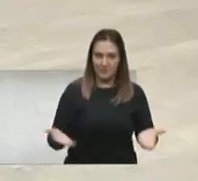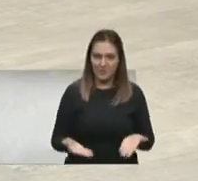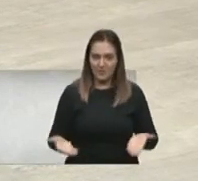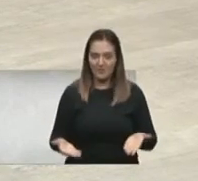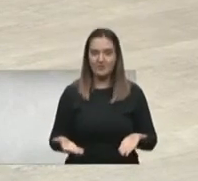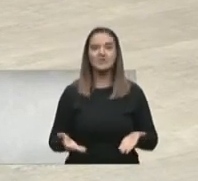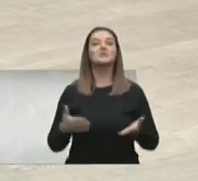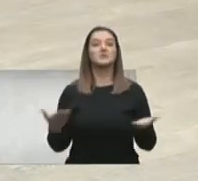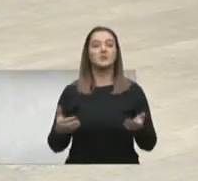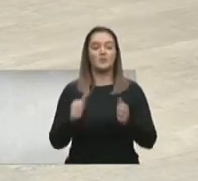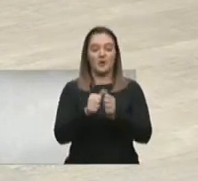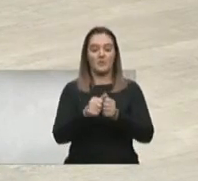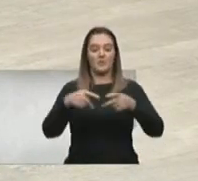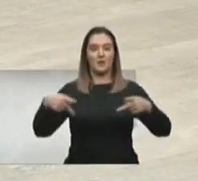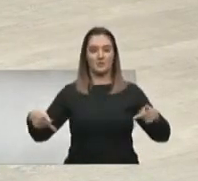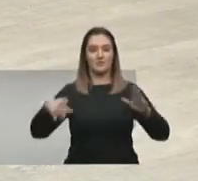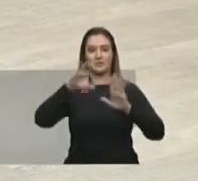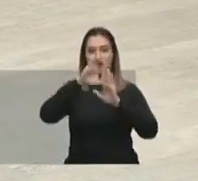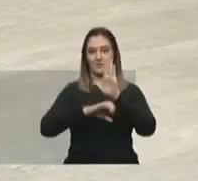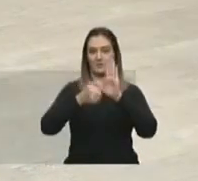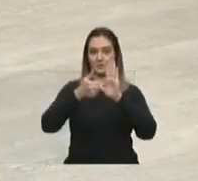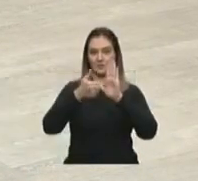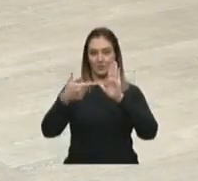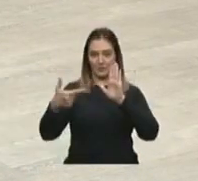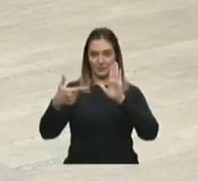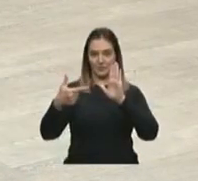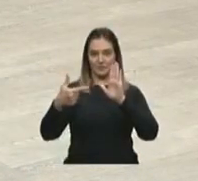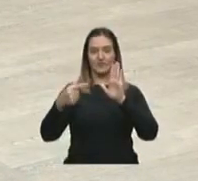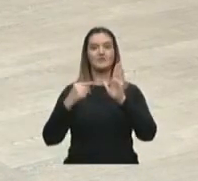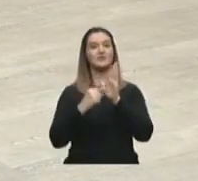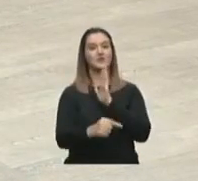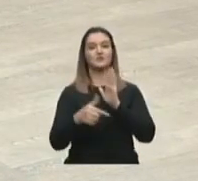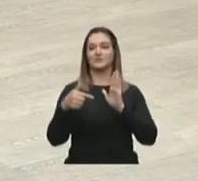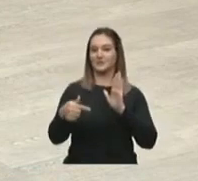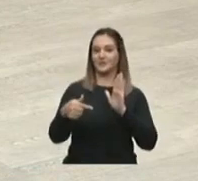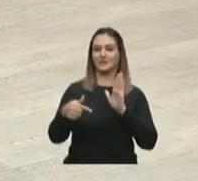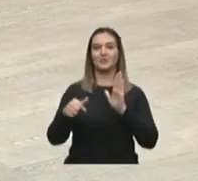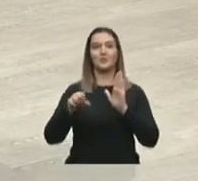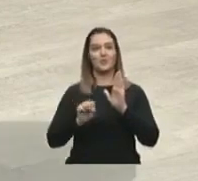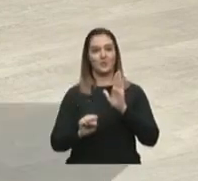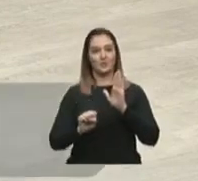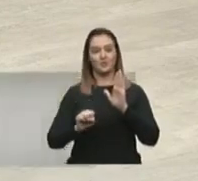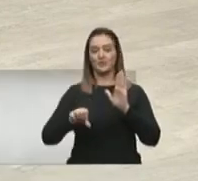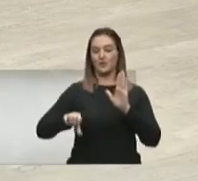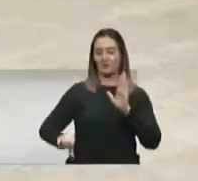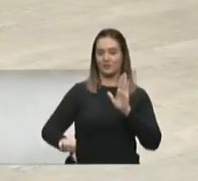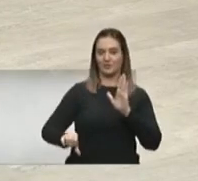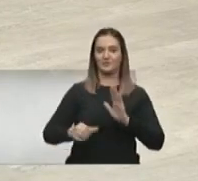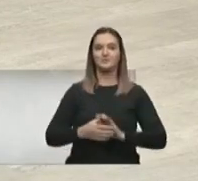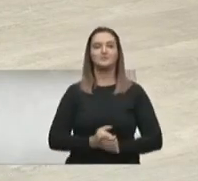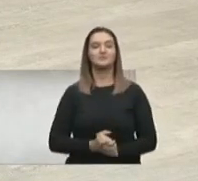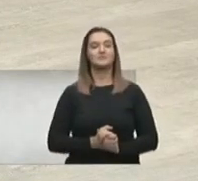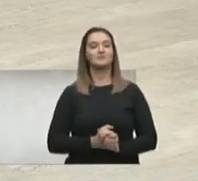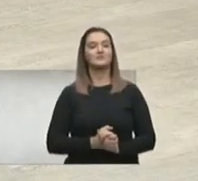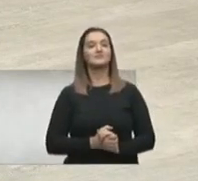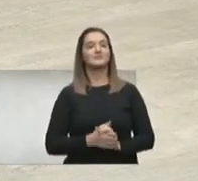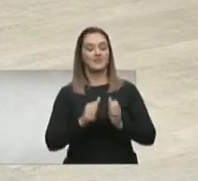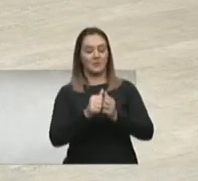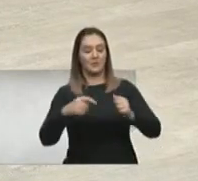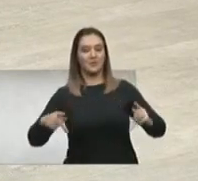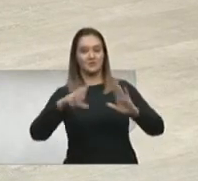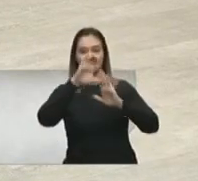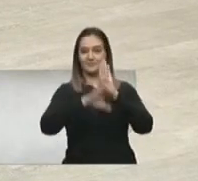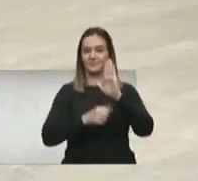Vamos começar com Apocalipse capítulo 12, versículos 7, 8 e 9. Apocalipse 12, de 7 a